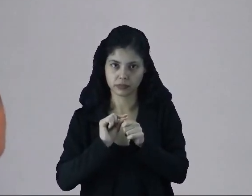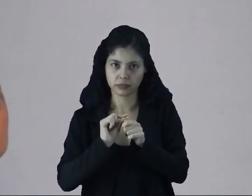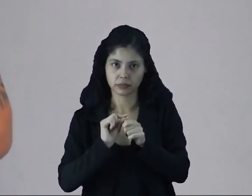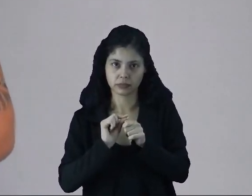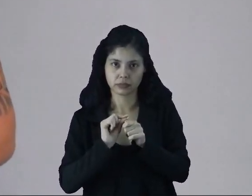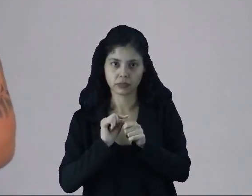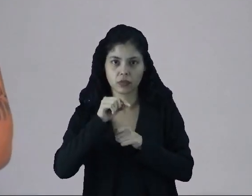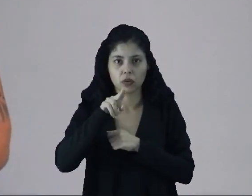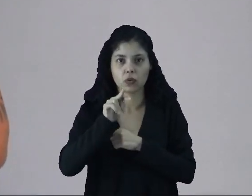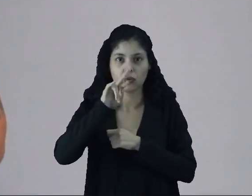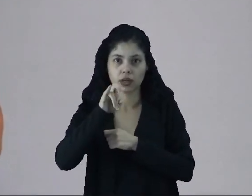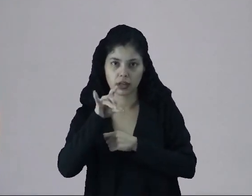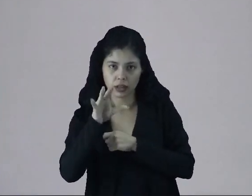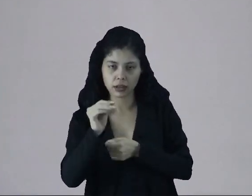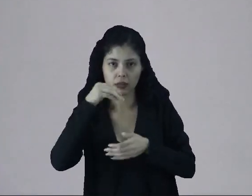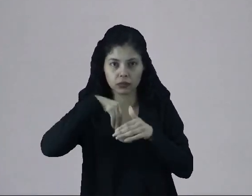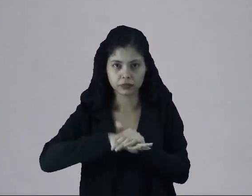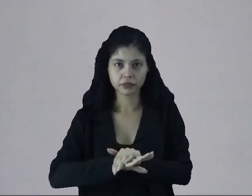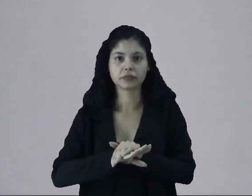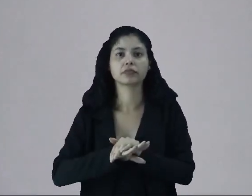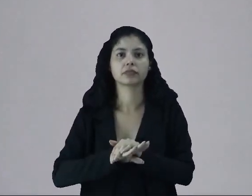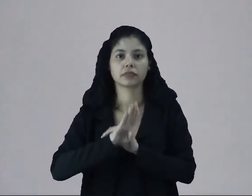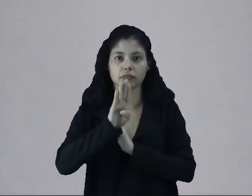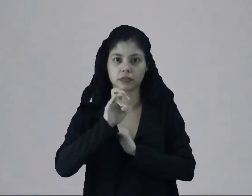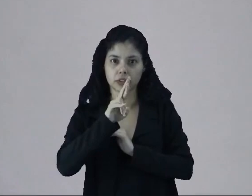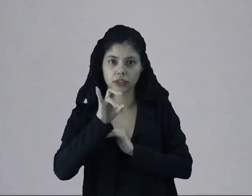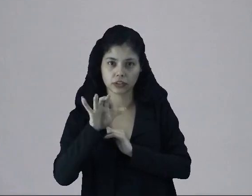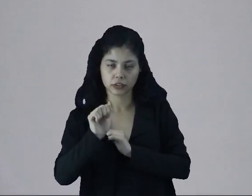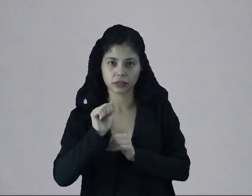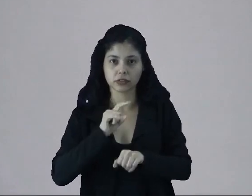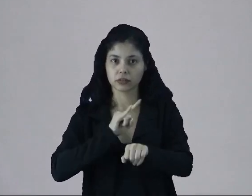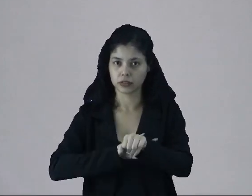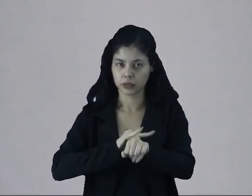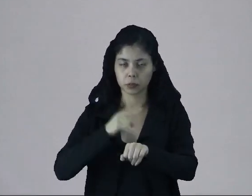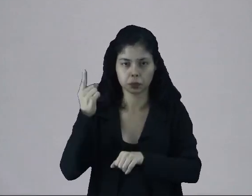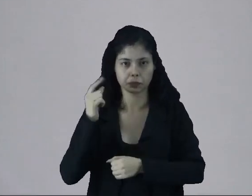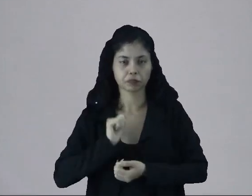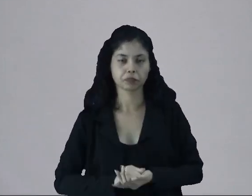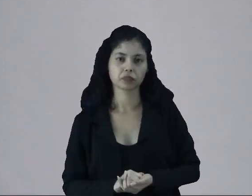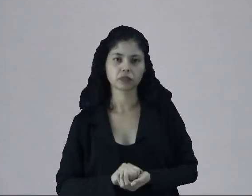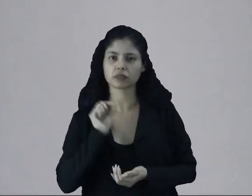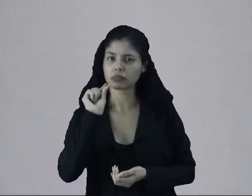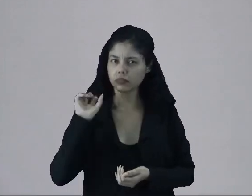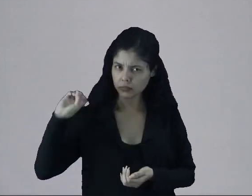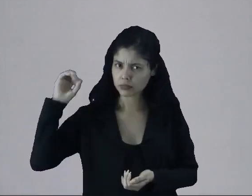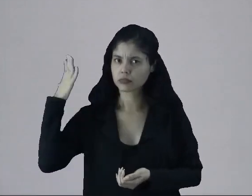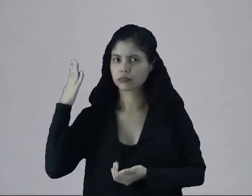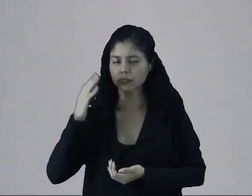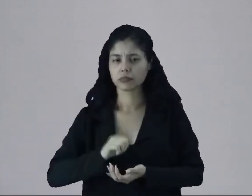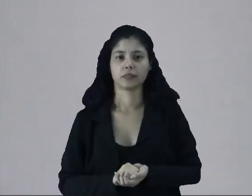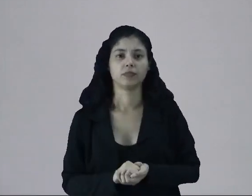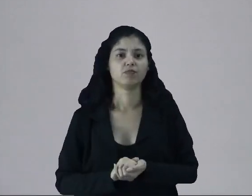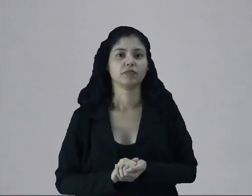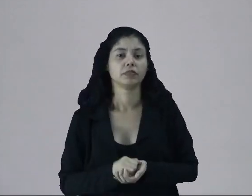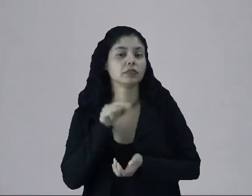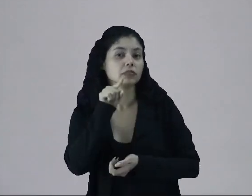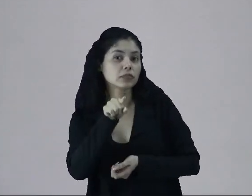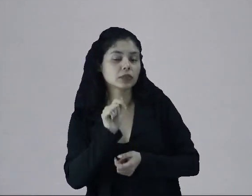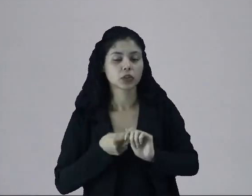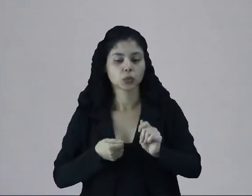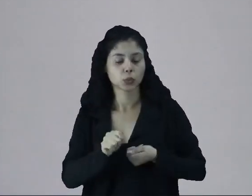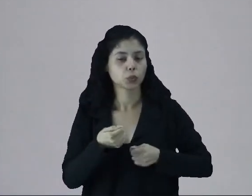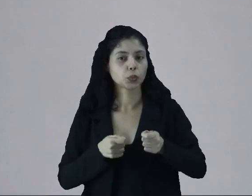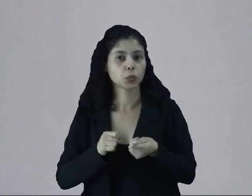a urina, fica armazenado na sua bexiga e você vai lá urina. Então o que vai acontecer? Esse controle,